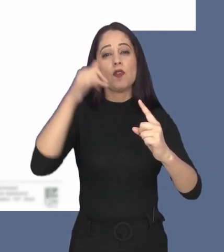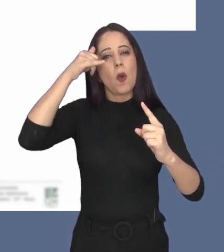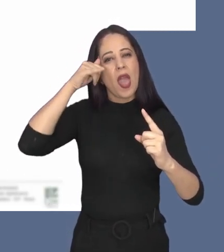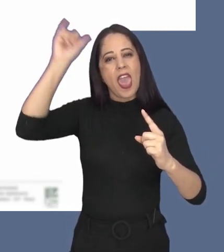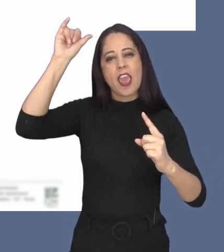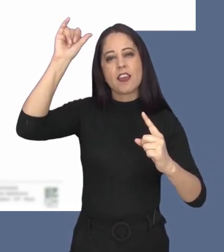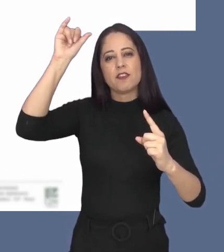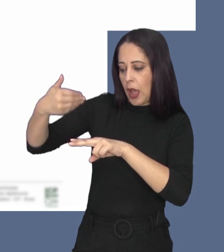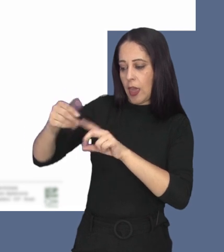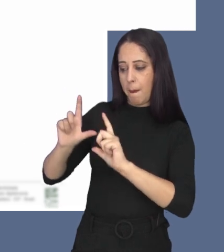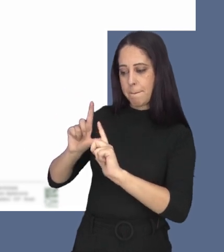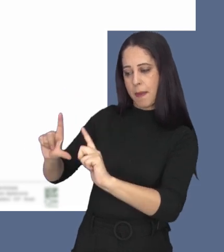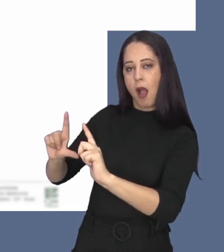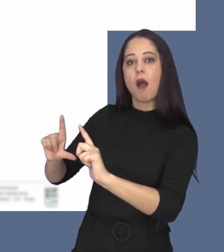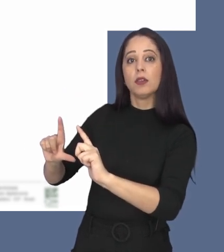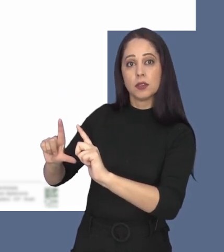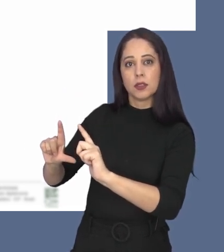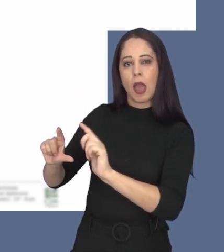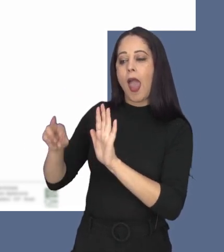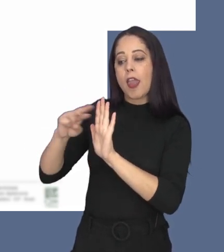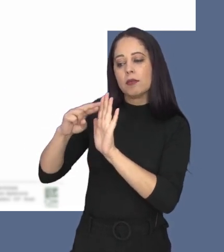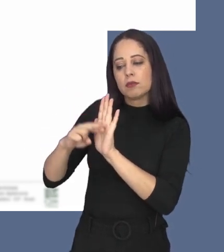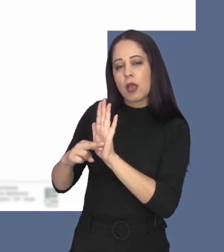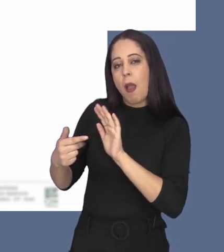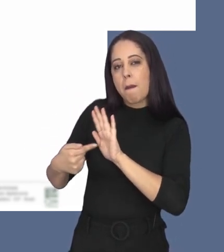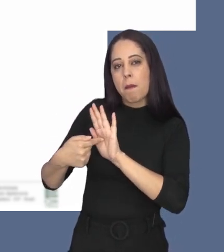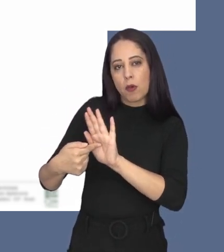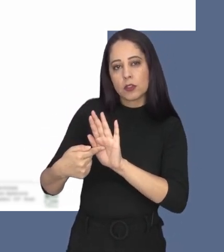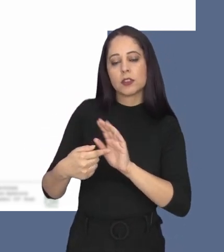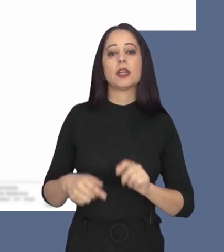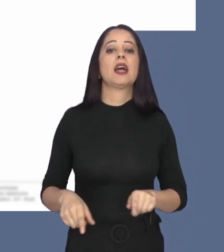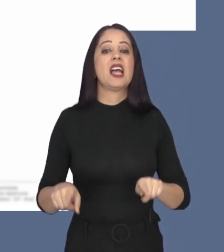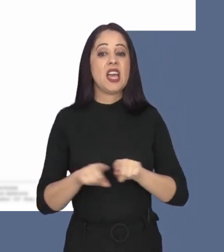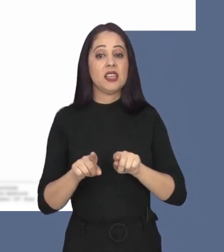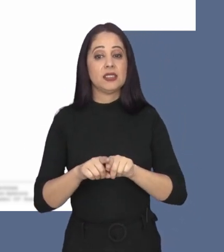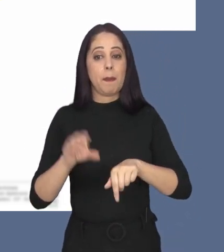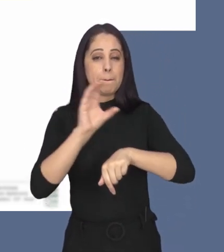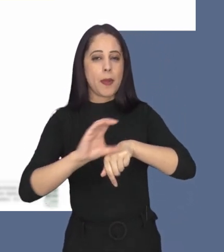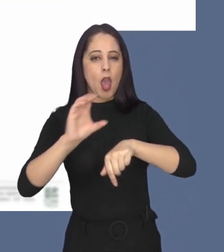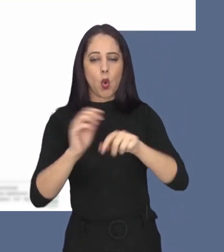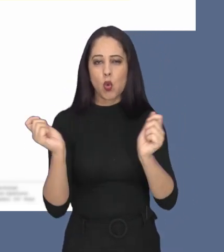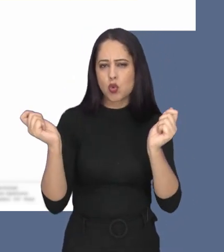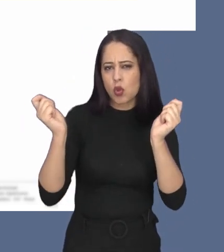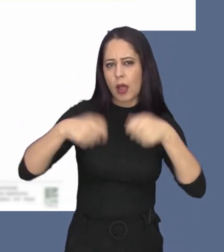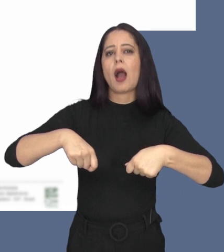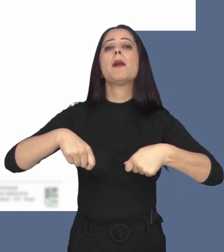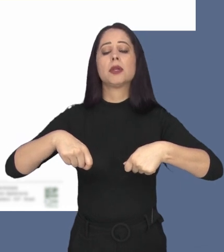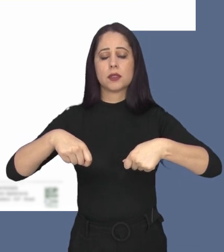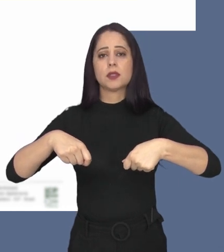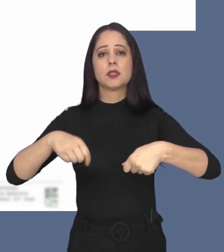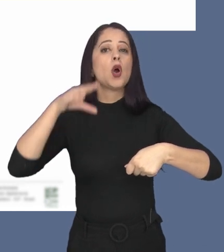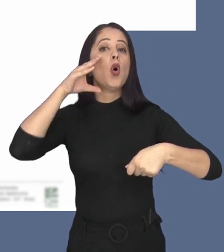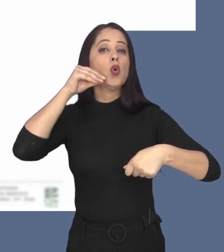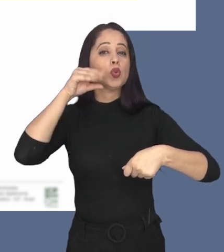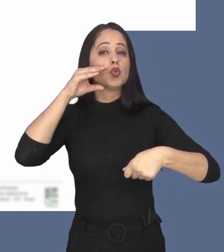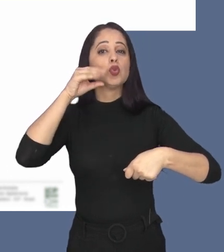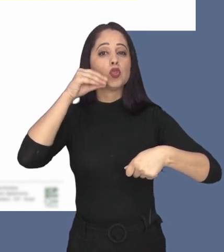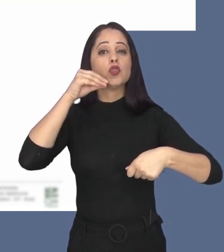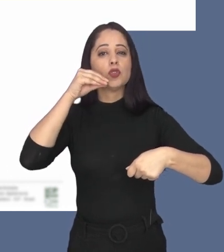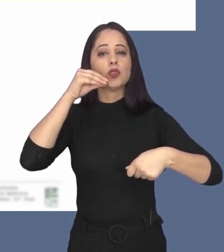para coibir a importunação sexual, como peças publicitárias fixadas em terminais e no interior